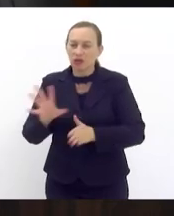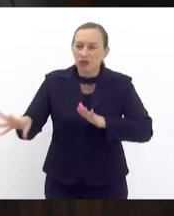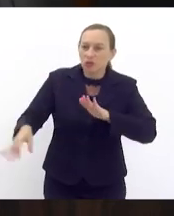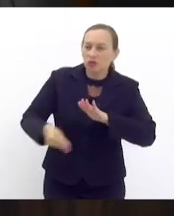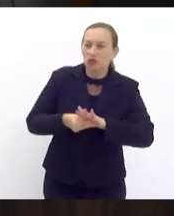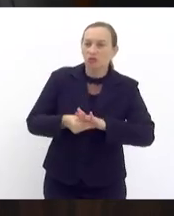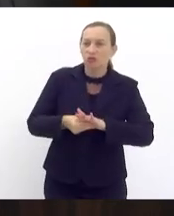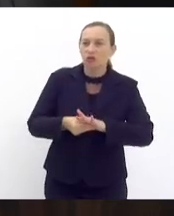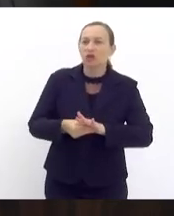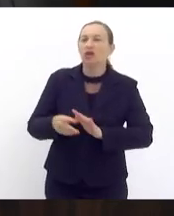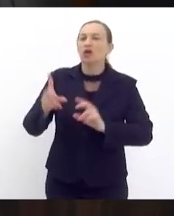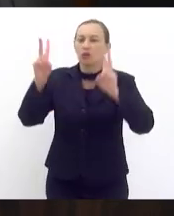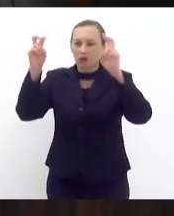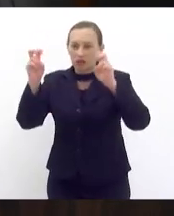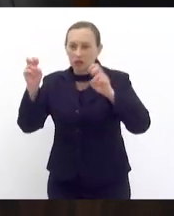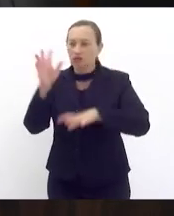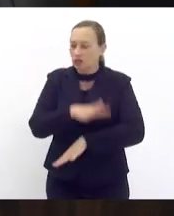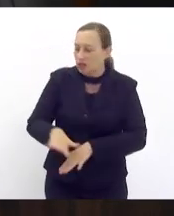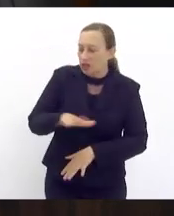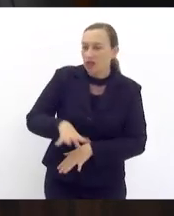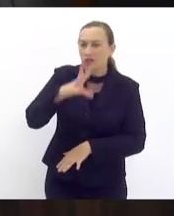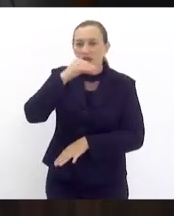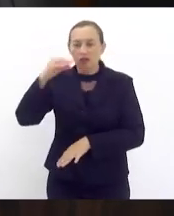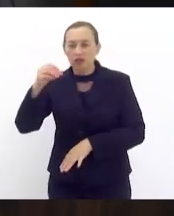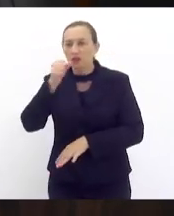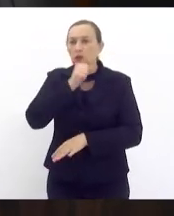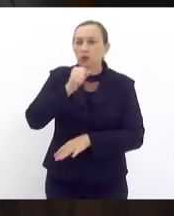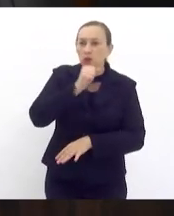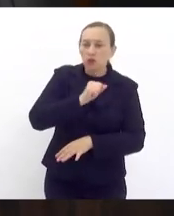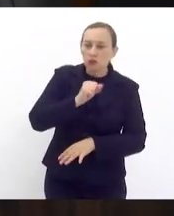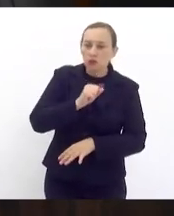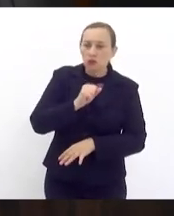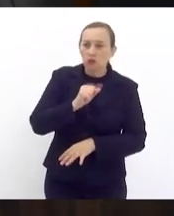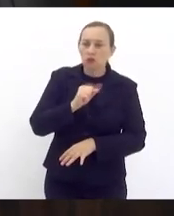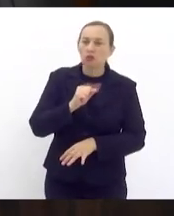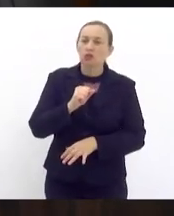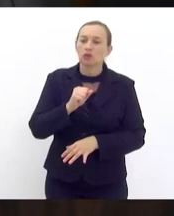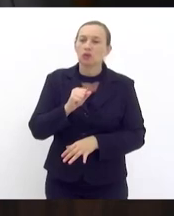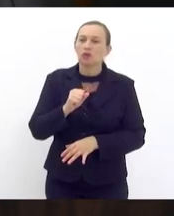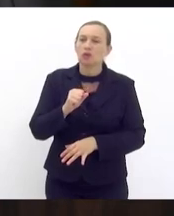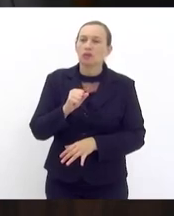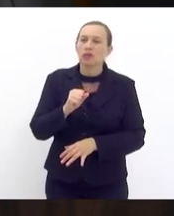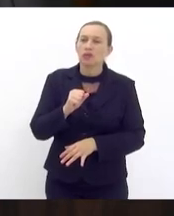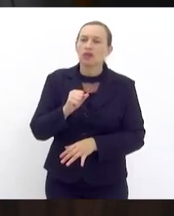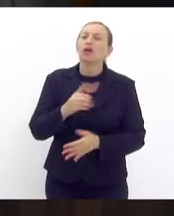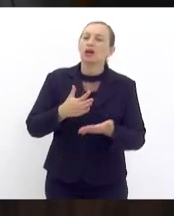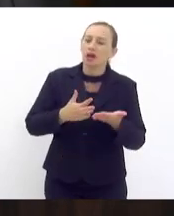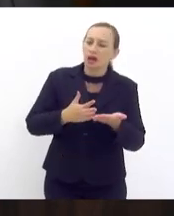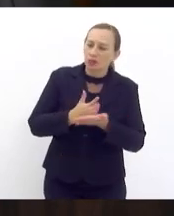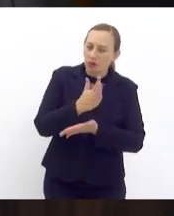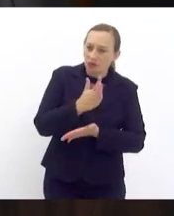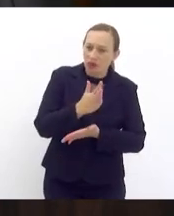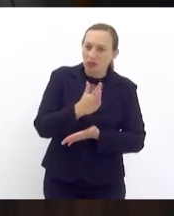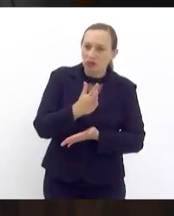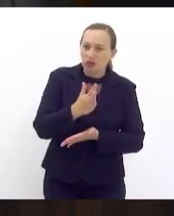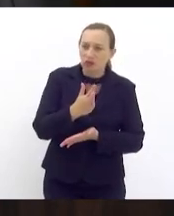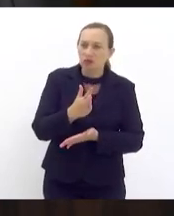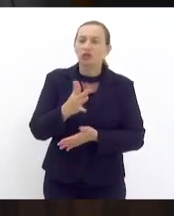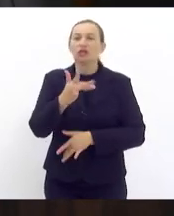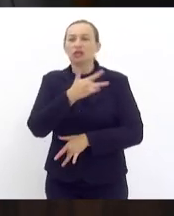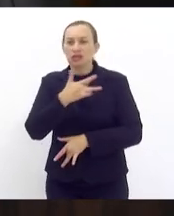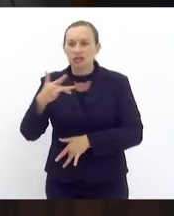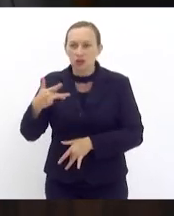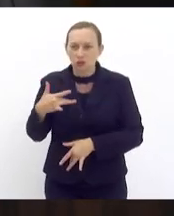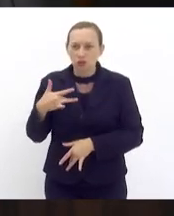emenda e assuntos da Criança e do Adolescente do idoso favorável de